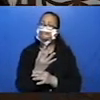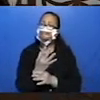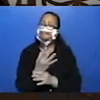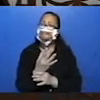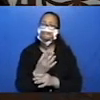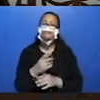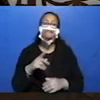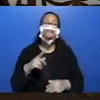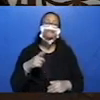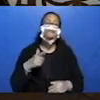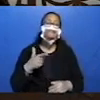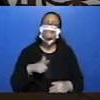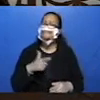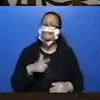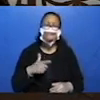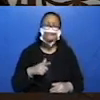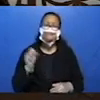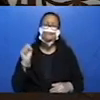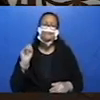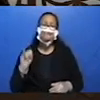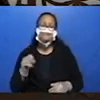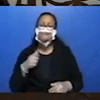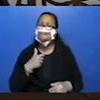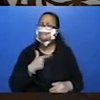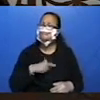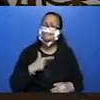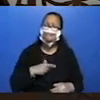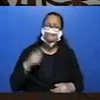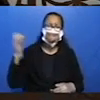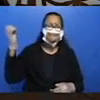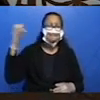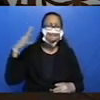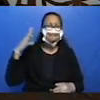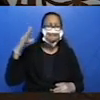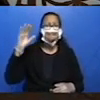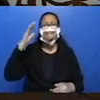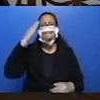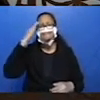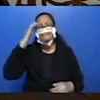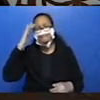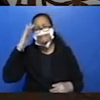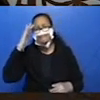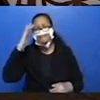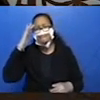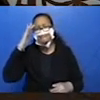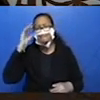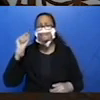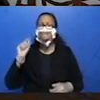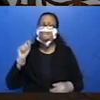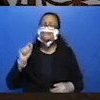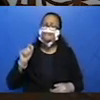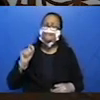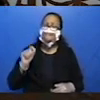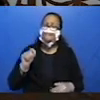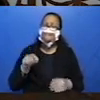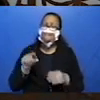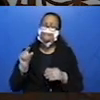tiver luz? Já pensou o que acontece com as sementes mantidas no escuro?